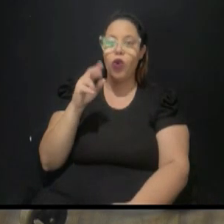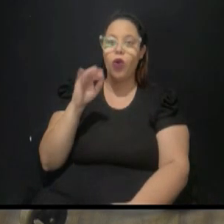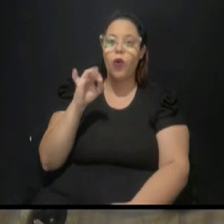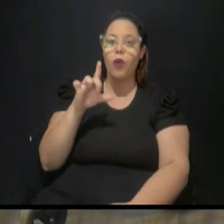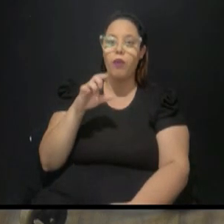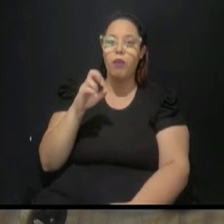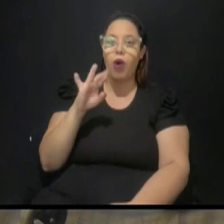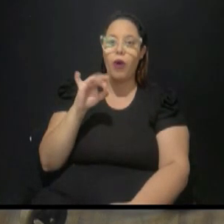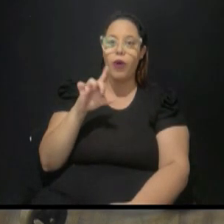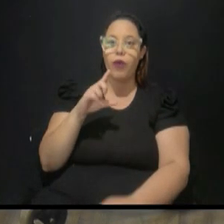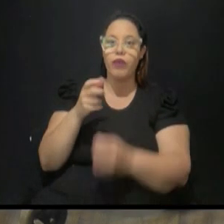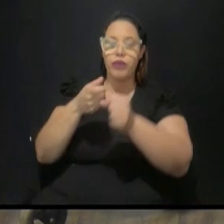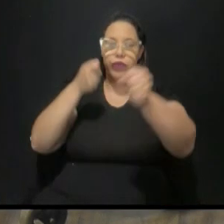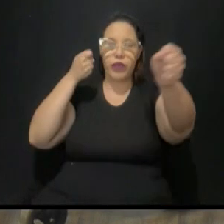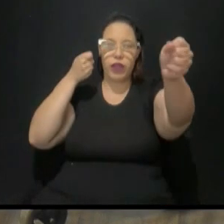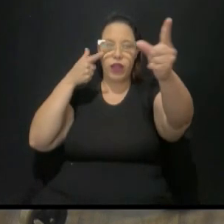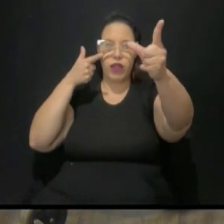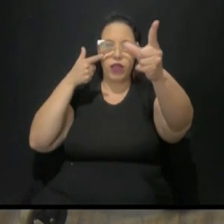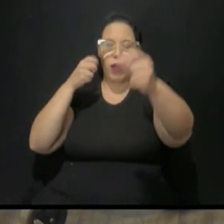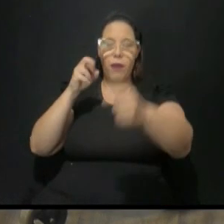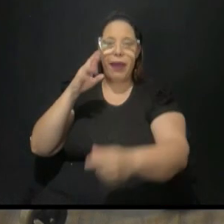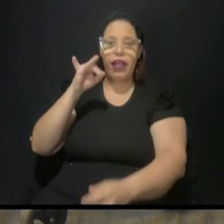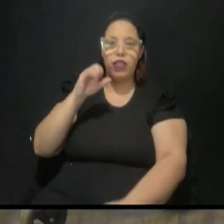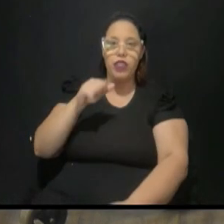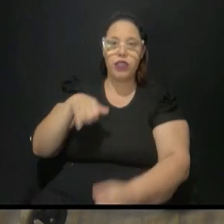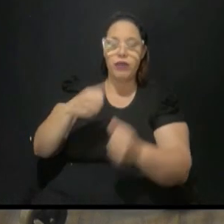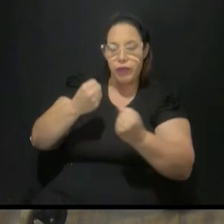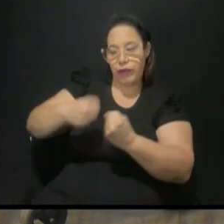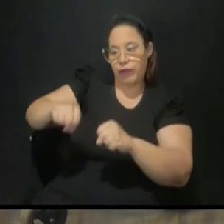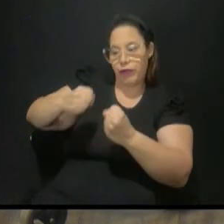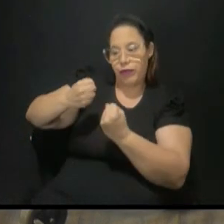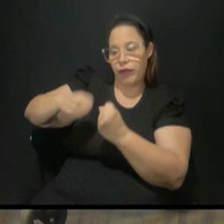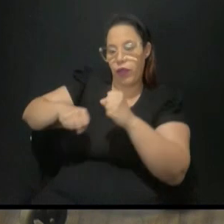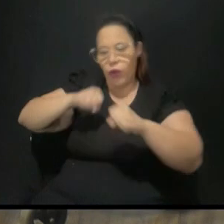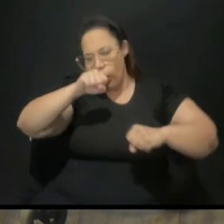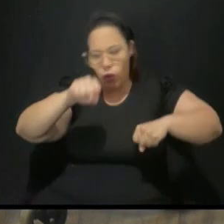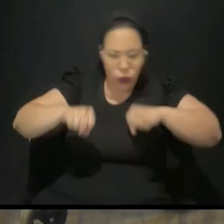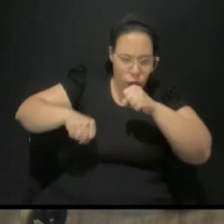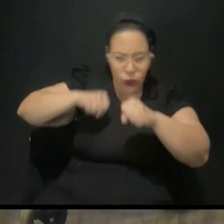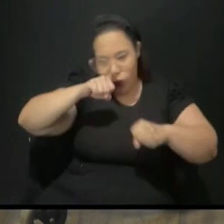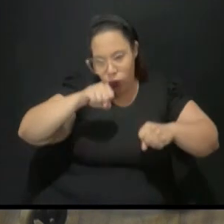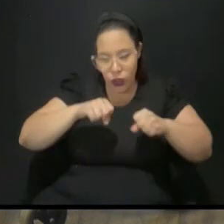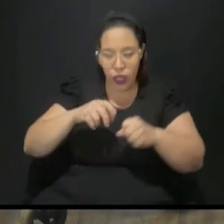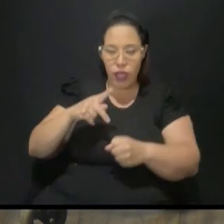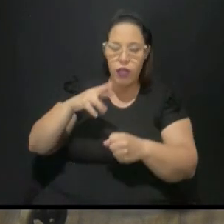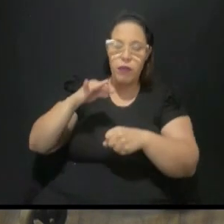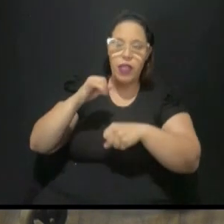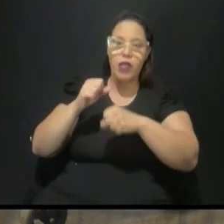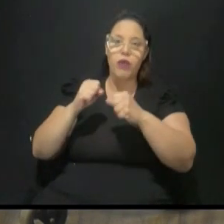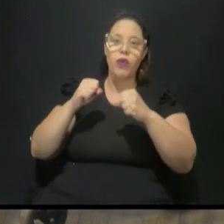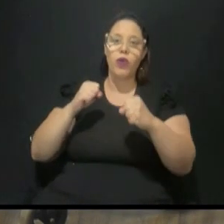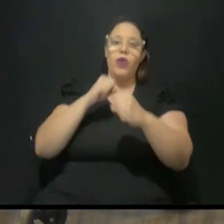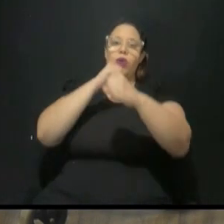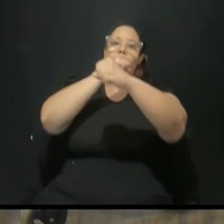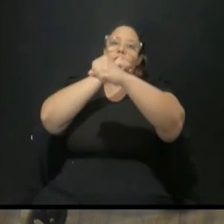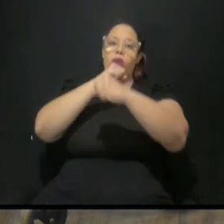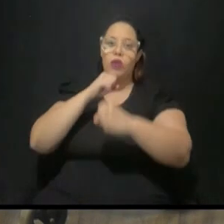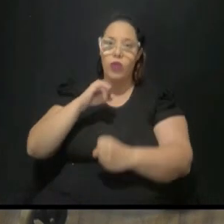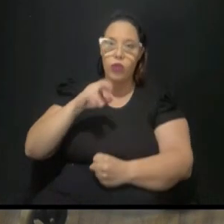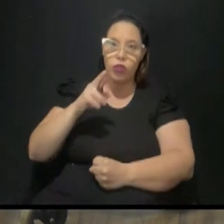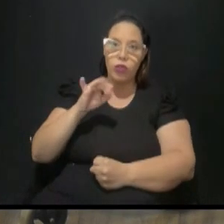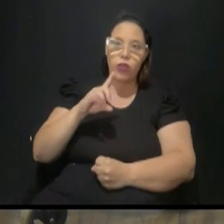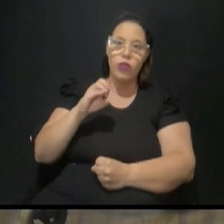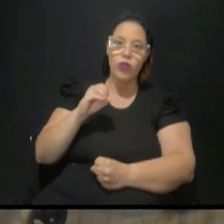flecha, atletismo, badminton, canoagem, ciclismo de estrada, hipismo, judô, powerlifting, não conheço, nem sei o que